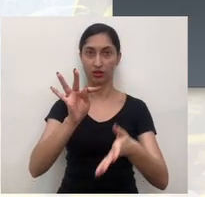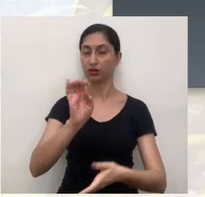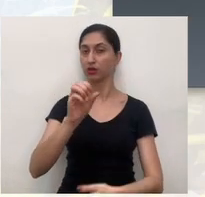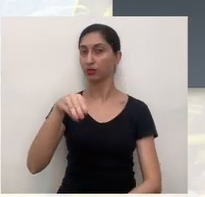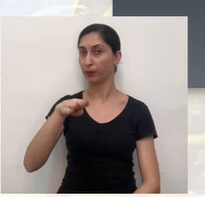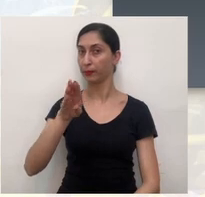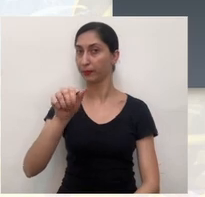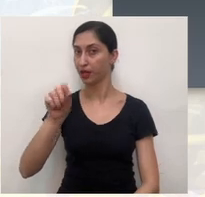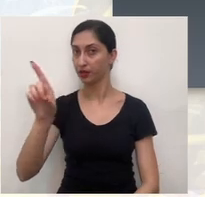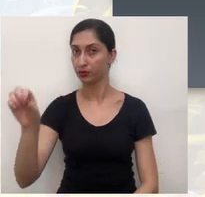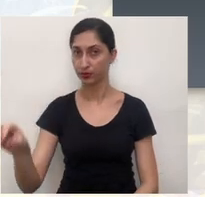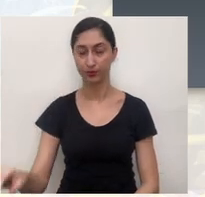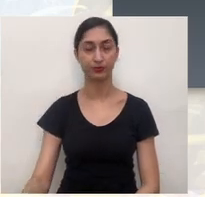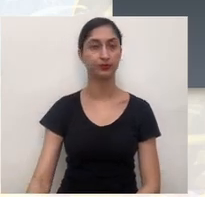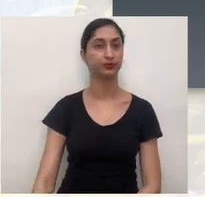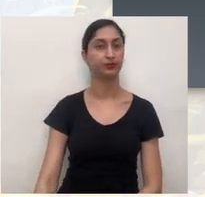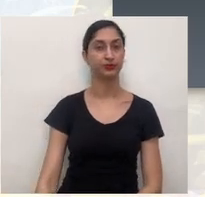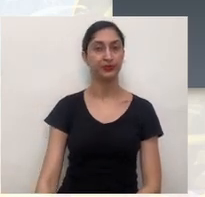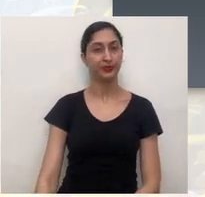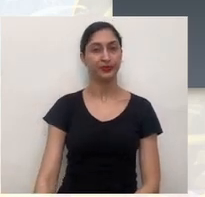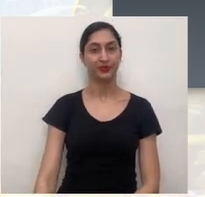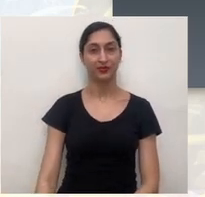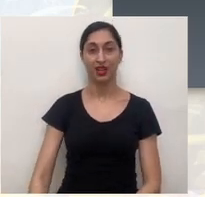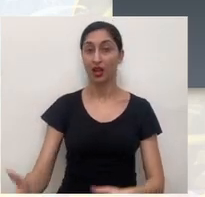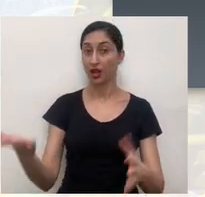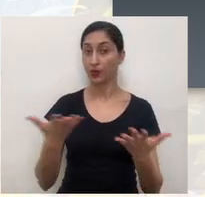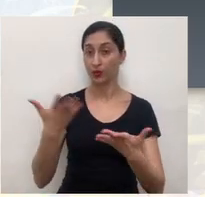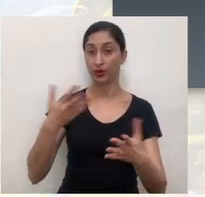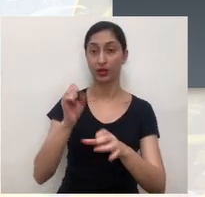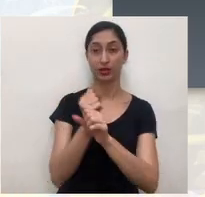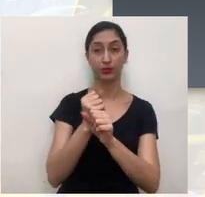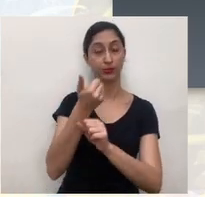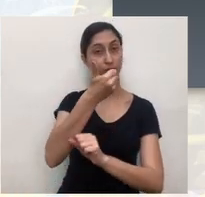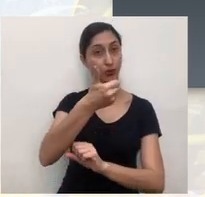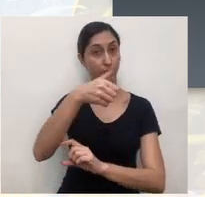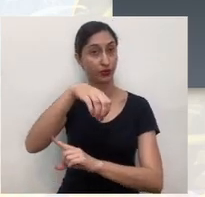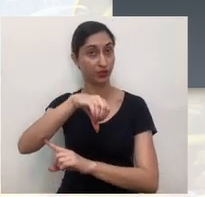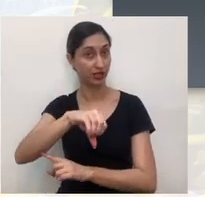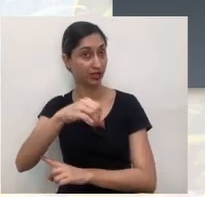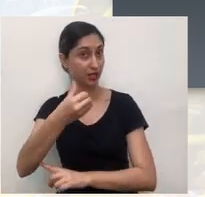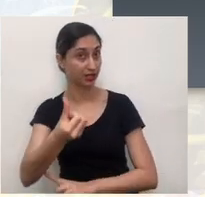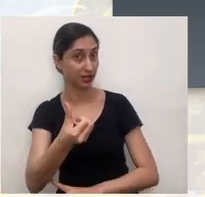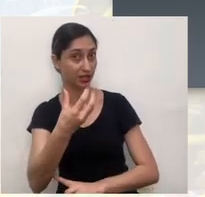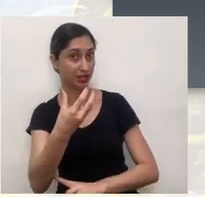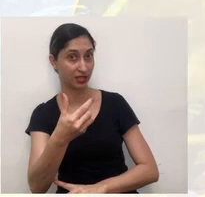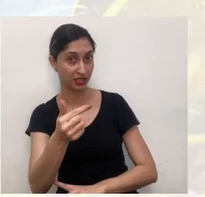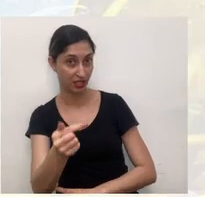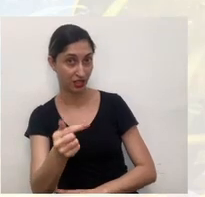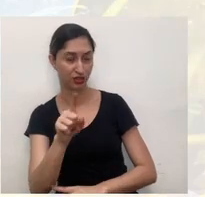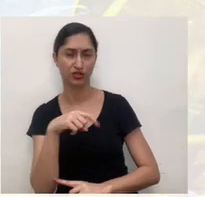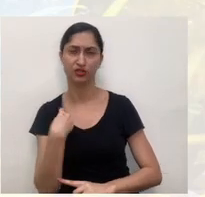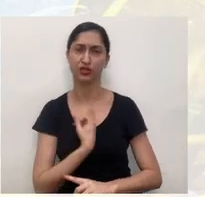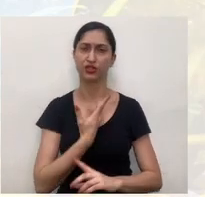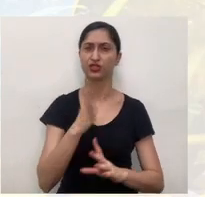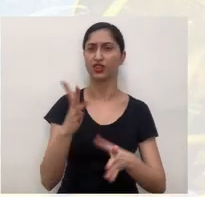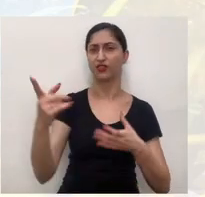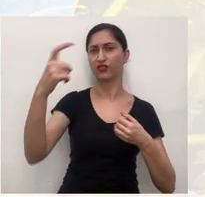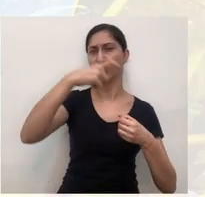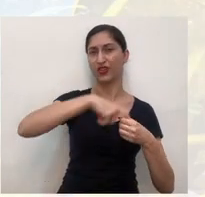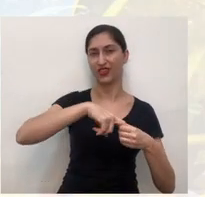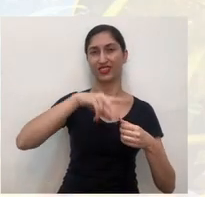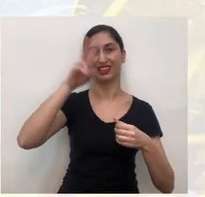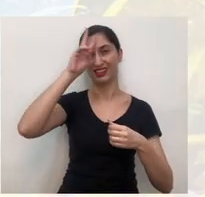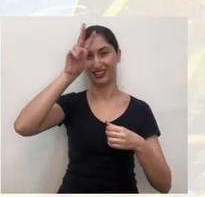gente volta mais adiante, agora estou em 67, e a gente volta àquela mesma geometria que nós vimos no Morro